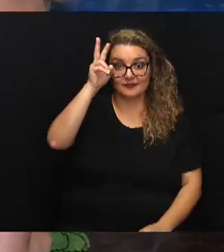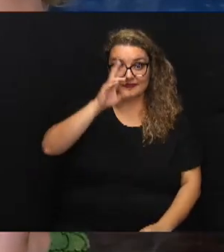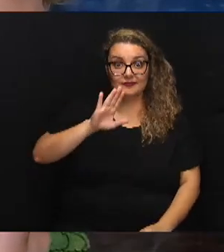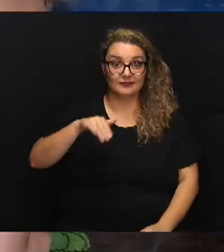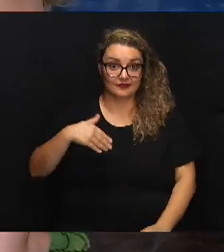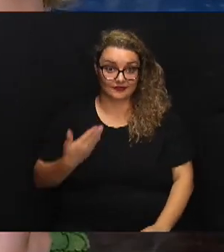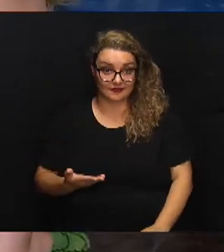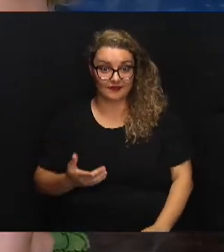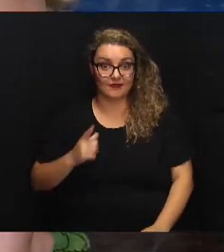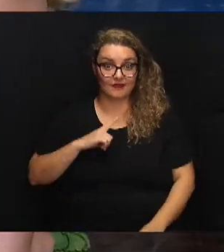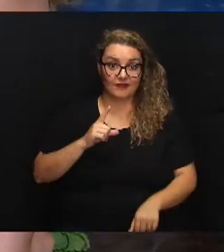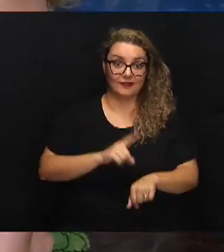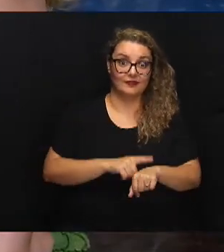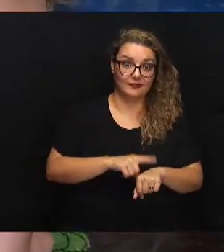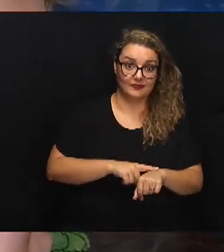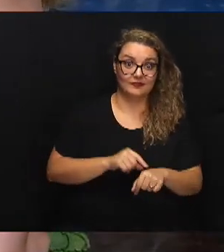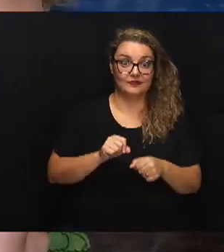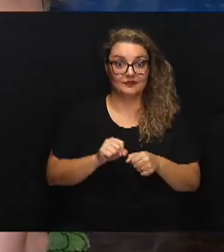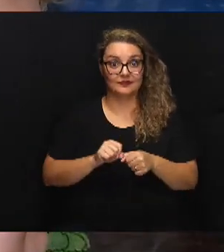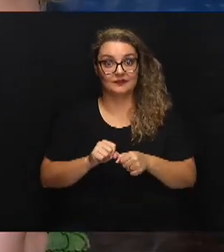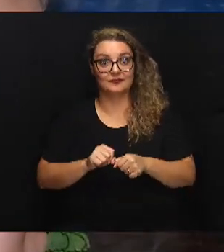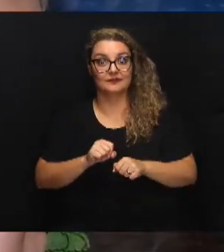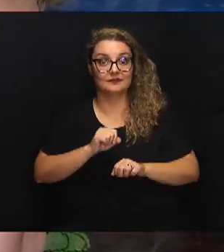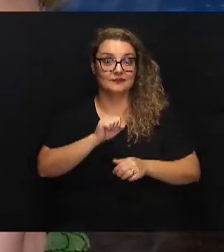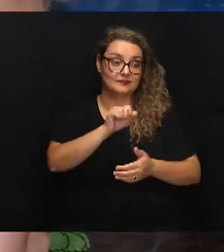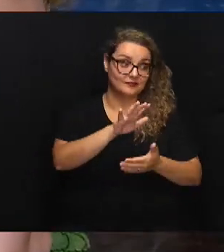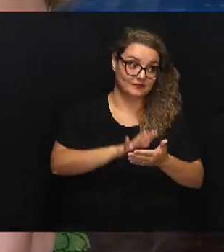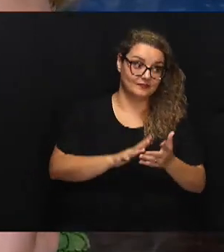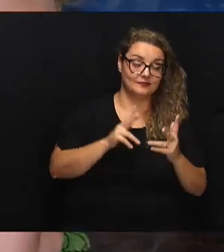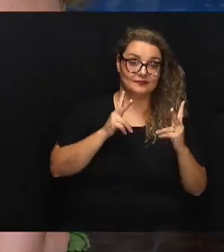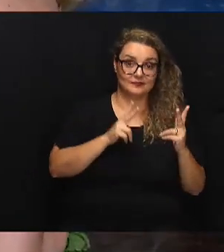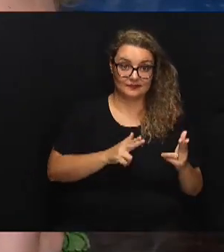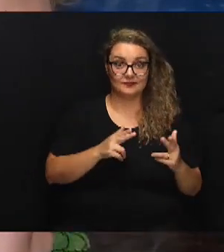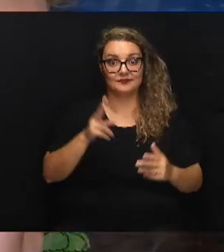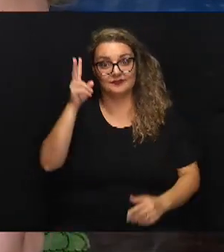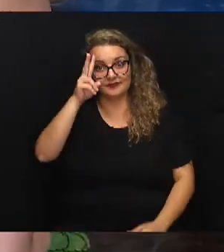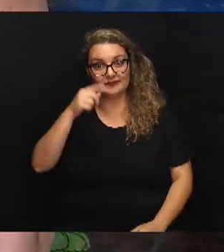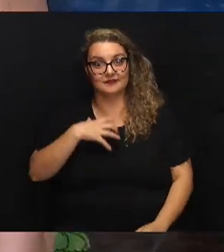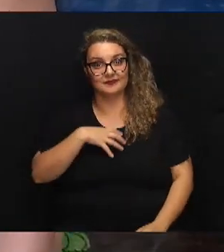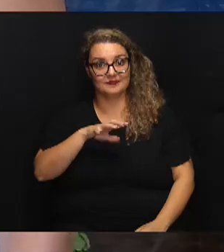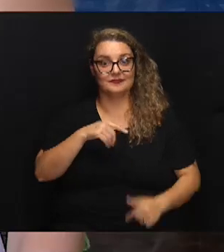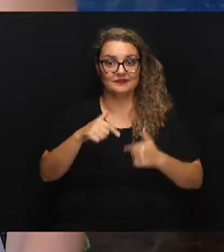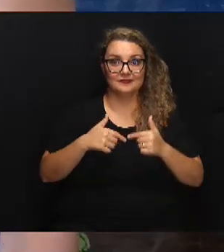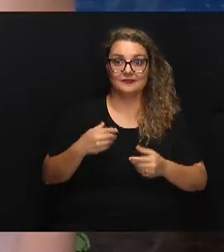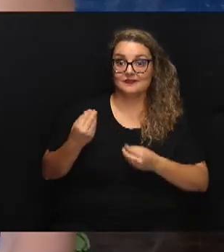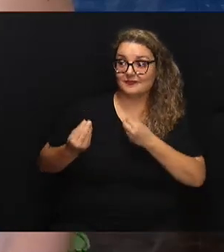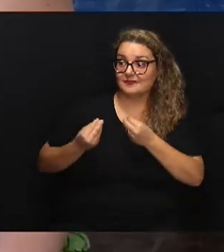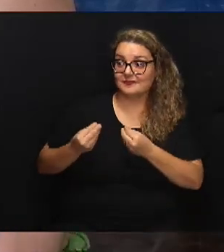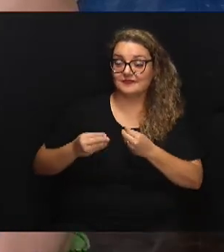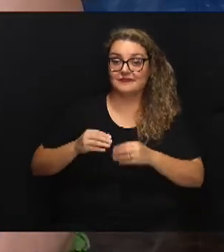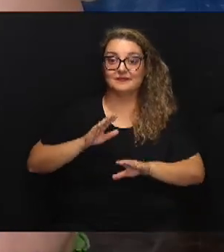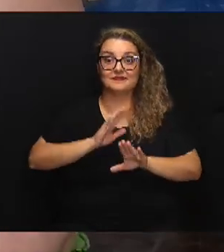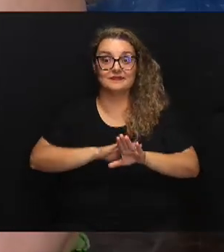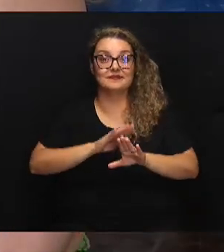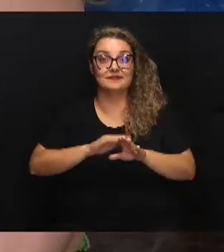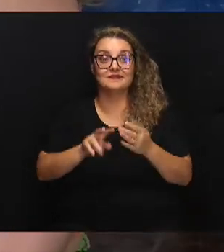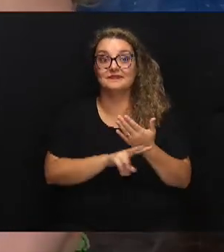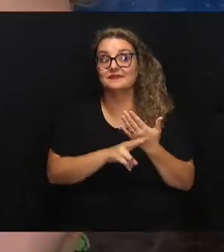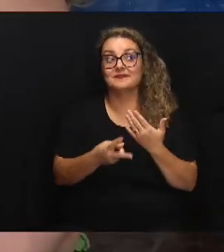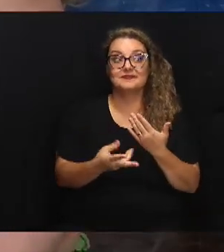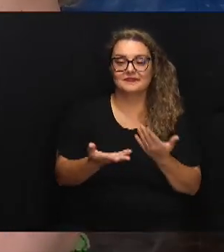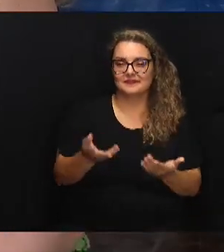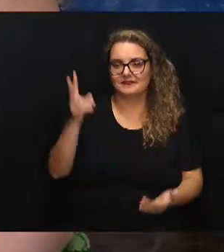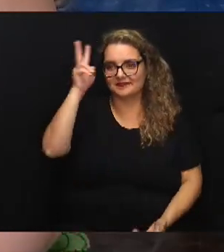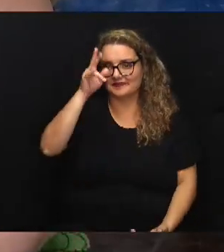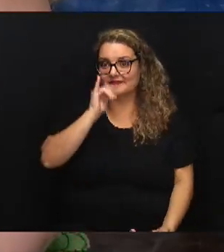gente sobra um tempinho, a gente faz uma atividade de acordo com a história, e é assim que eu trabalho. E como é que eles reagem? Contação de história, né,